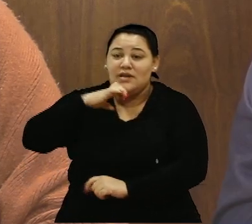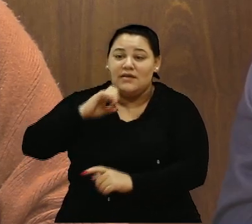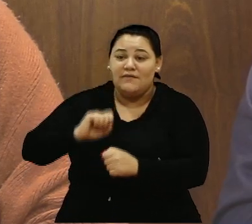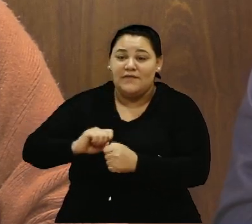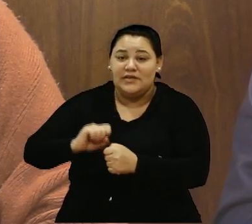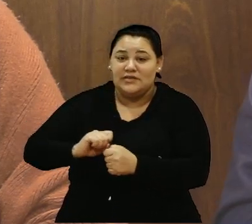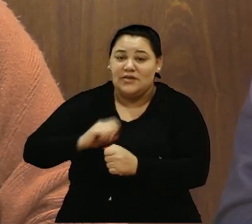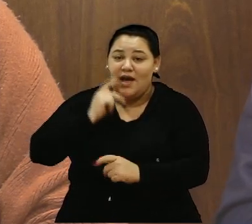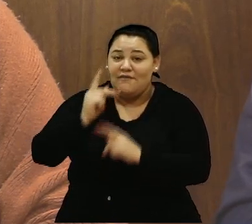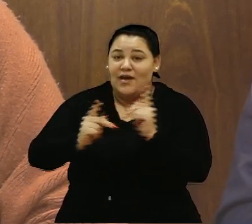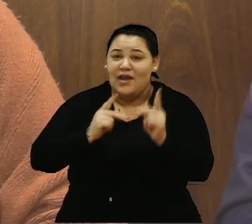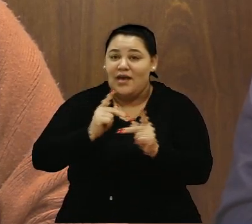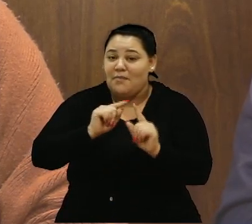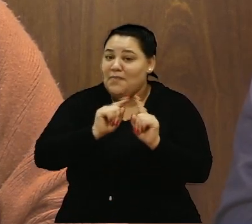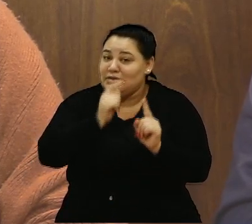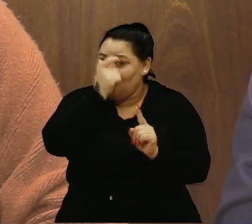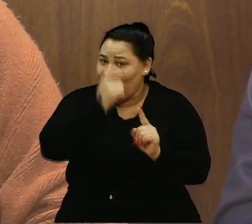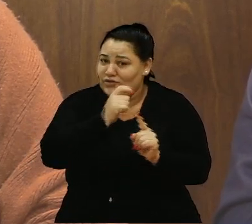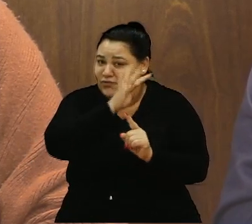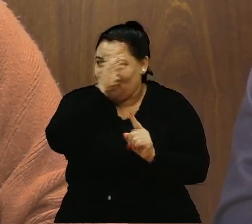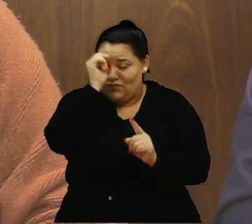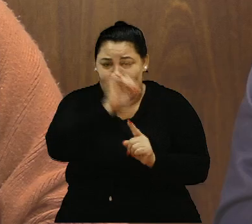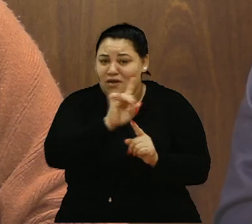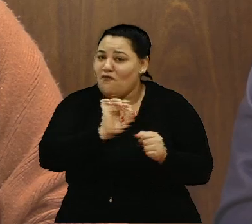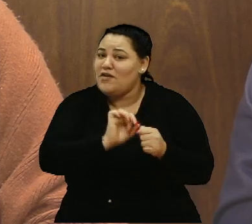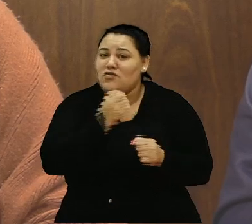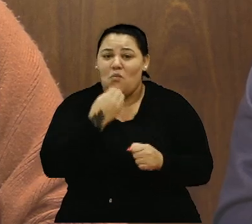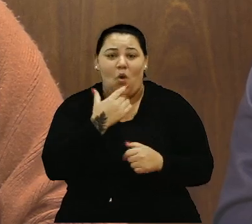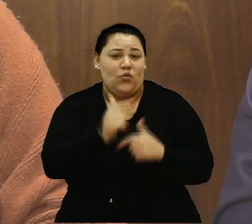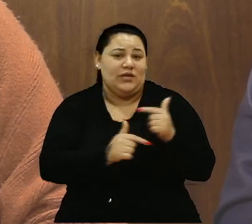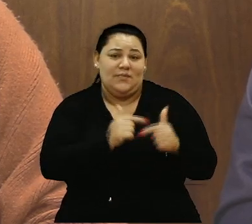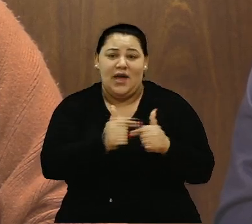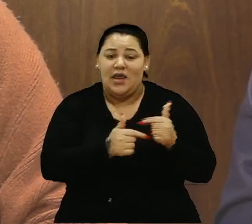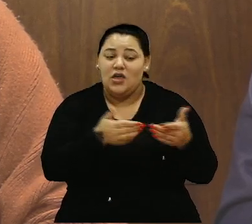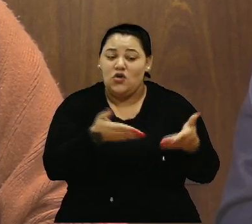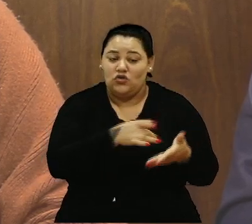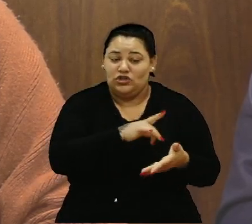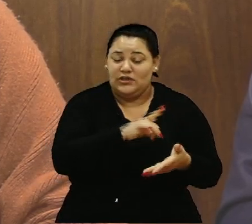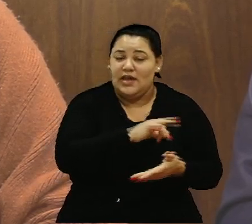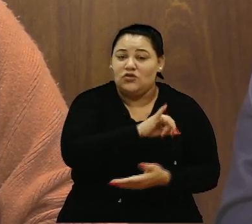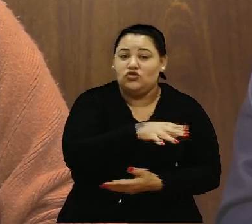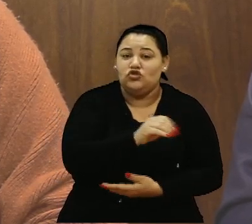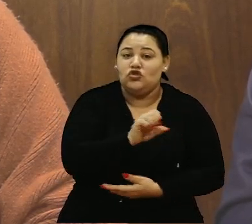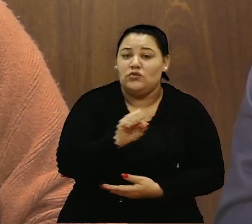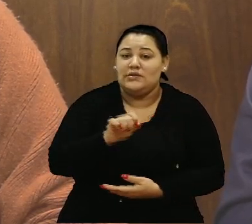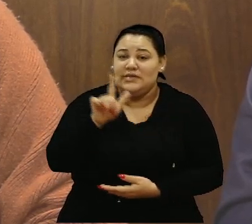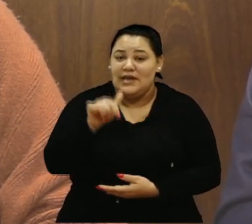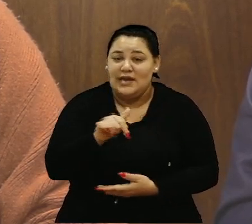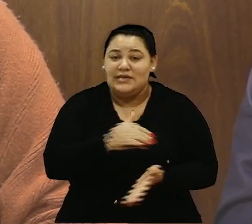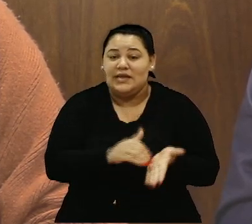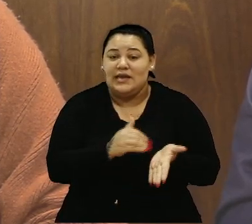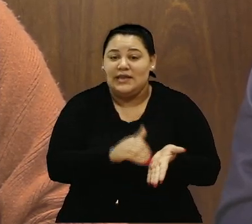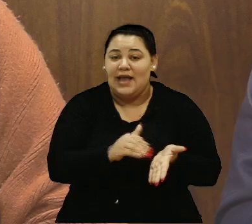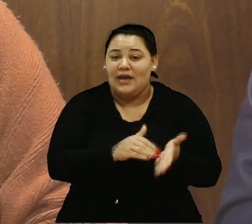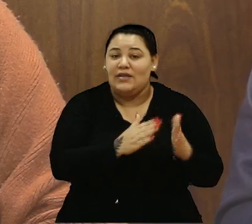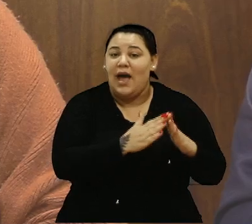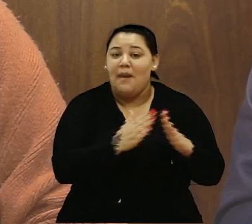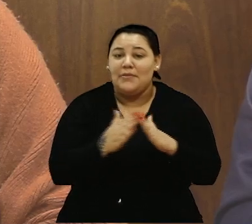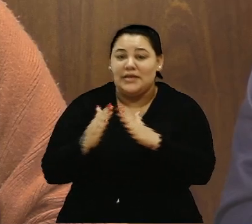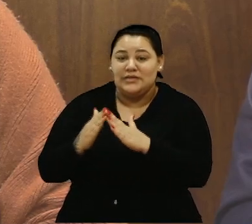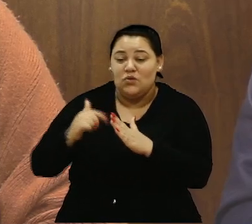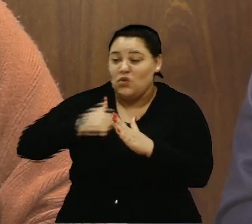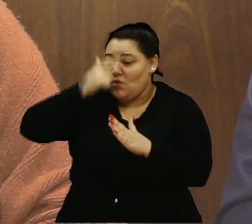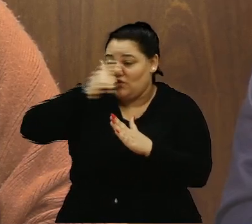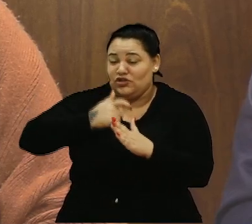a Prefeitura não fez a sua parte. E hoje nós temos o José de Abreu enquanto secretário da Habitação, e eu acho que a Prefeitura não pode